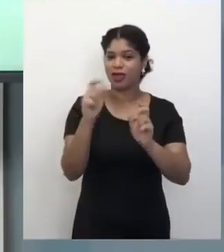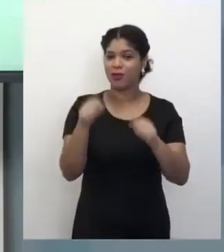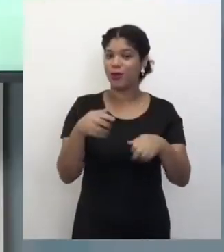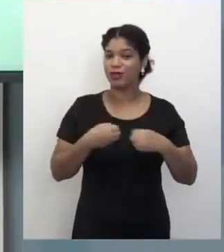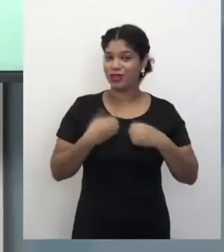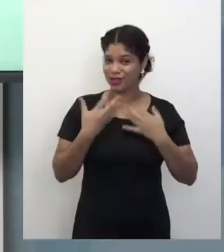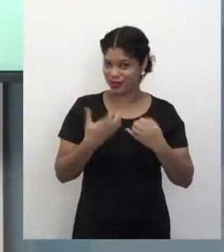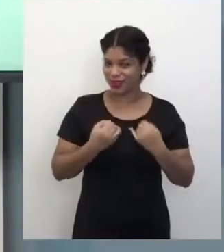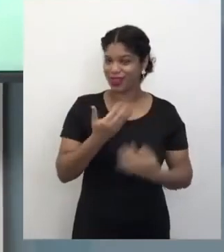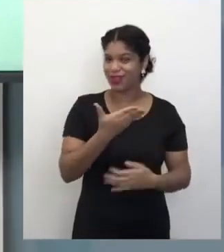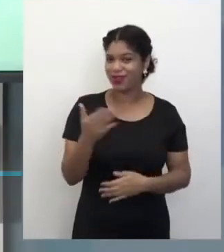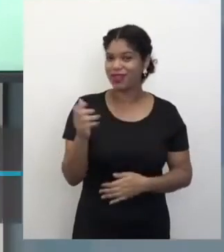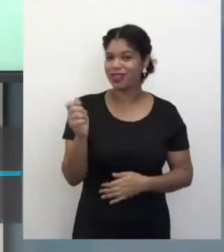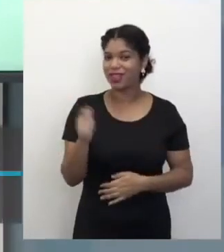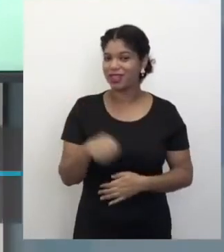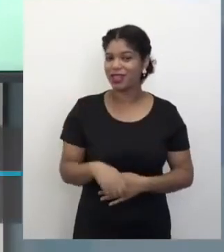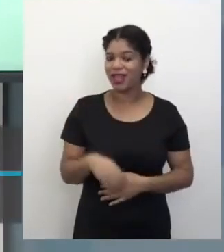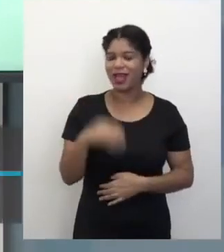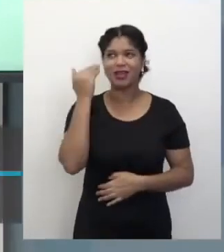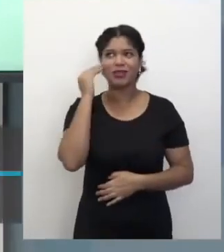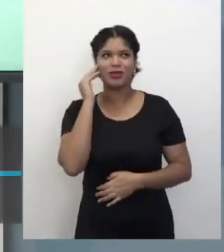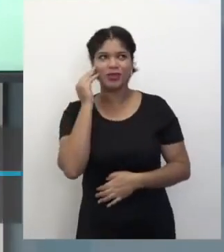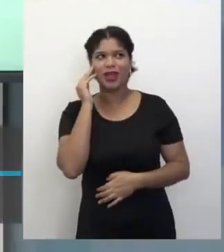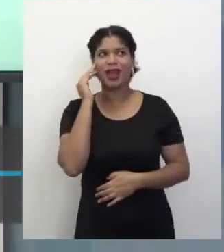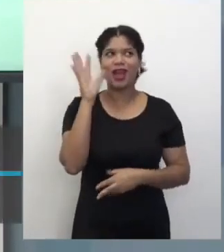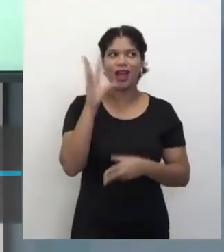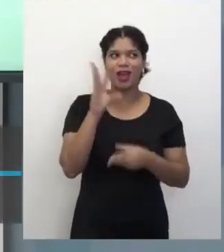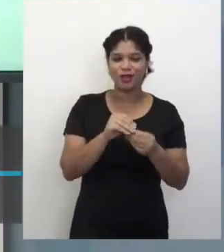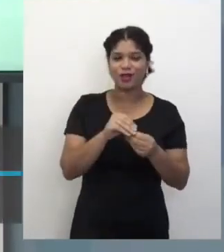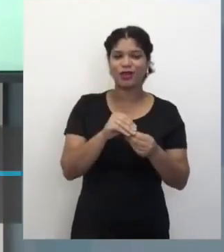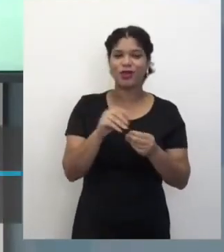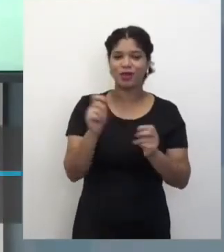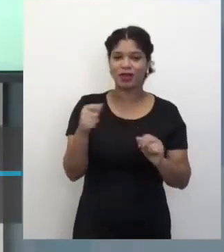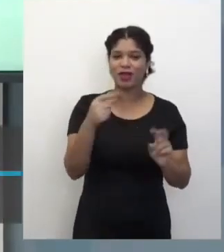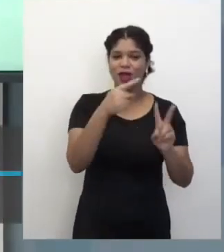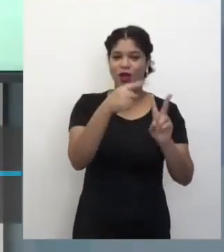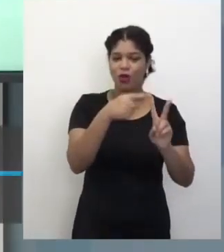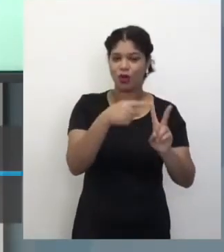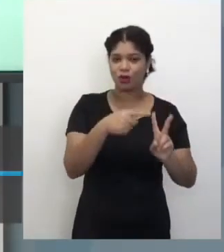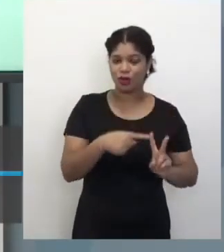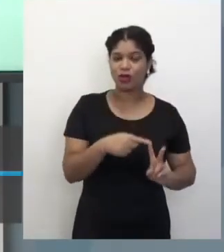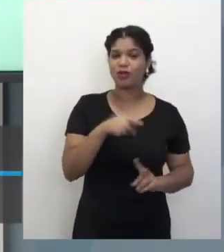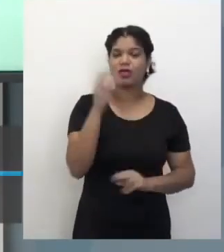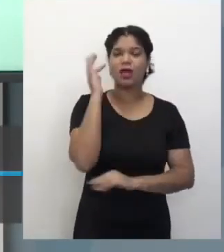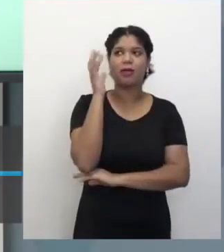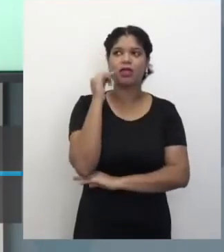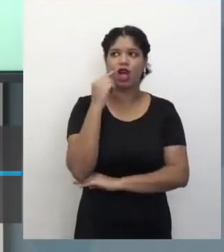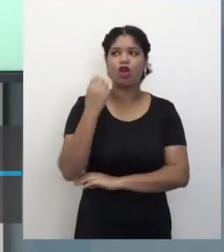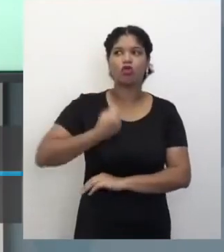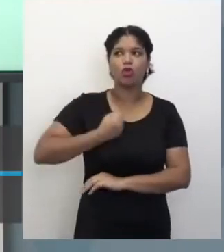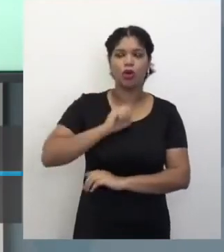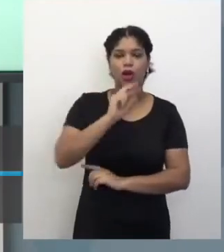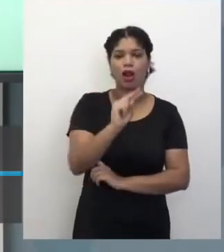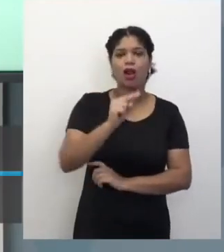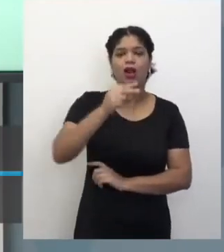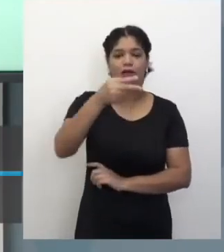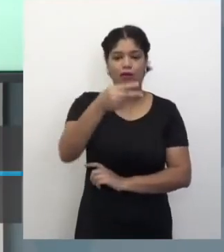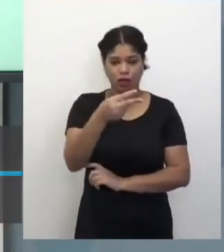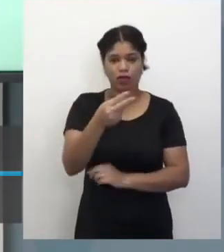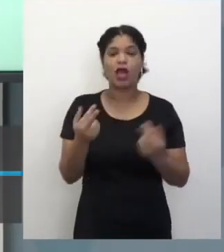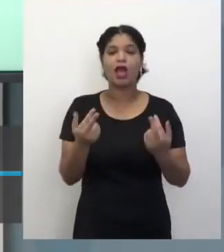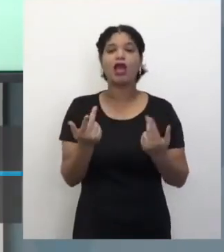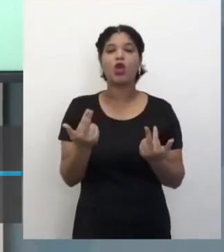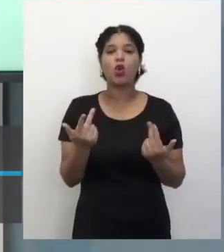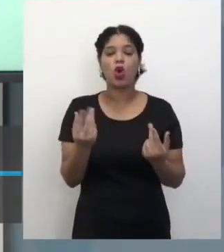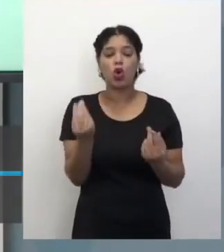para a gente usar essas operações. Então, é muito simples, é só você pensar qual é o número que elevado ao quadrado fica igual ao que